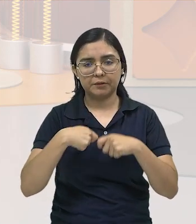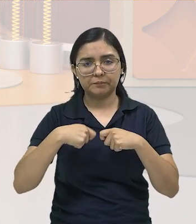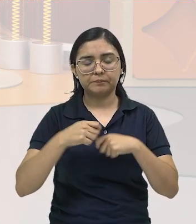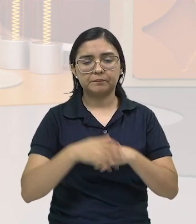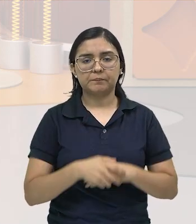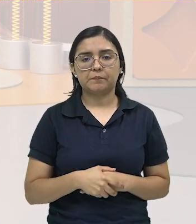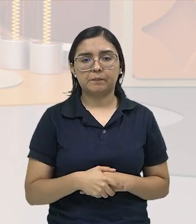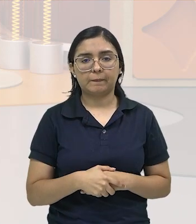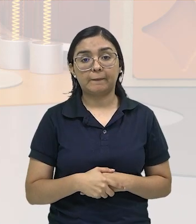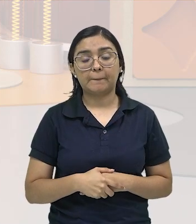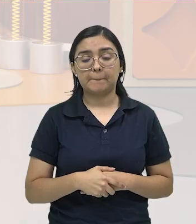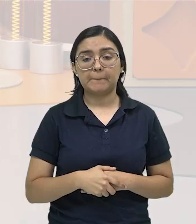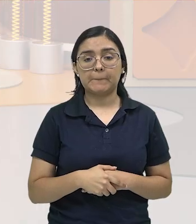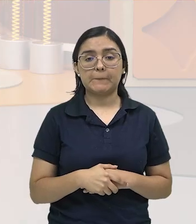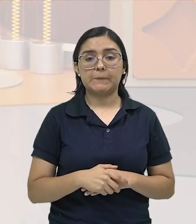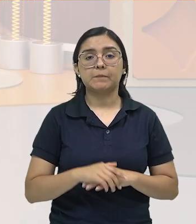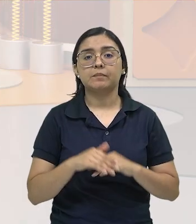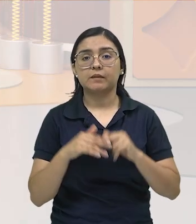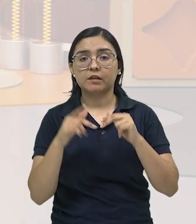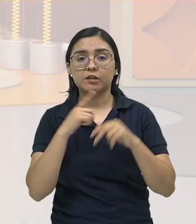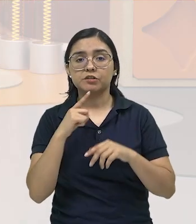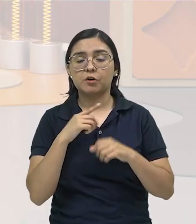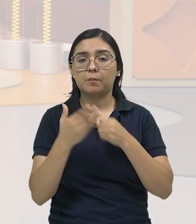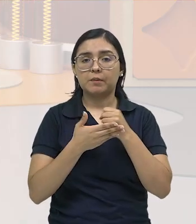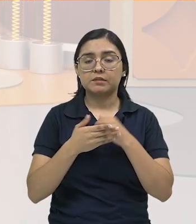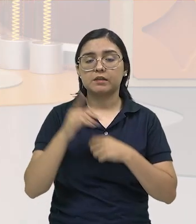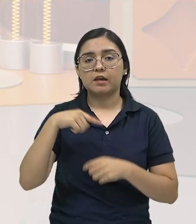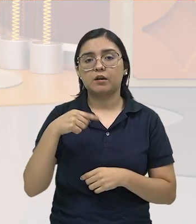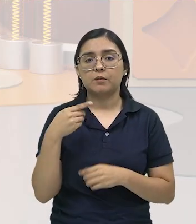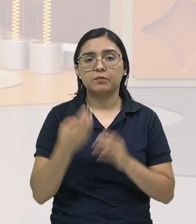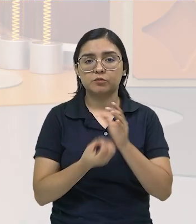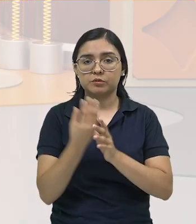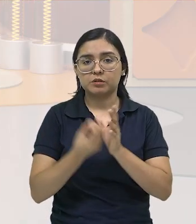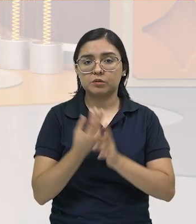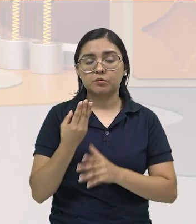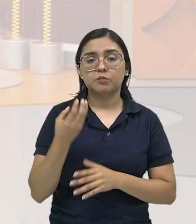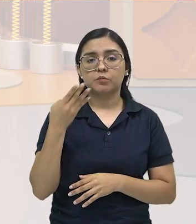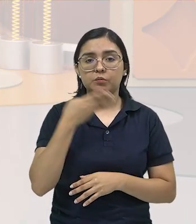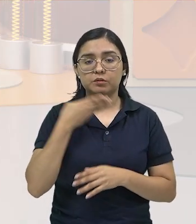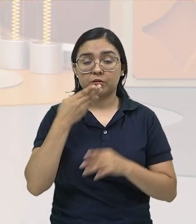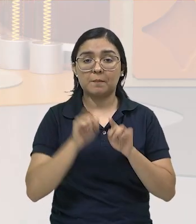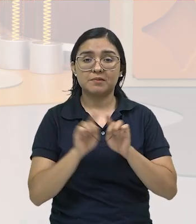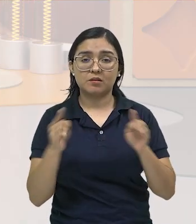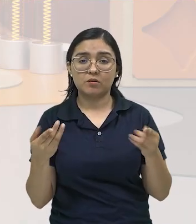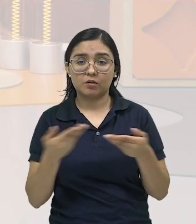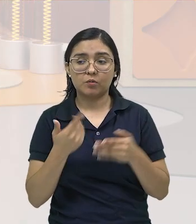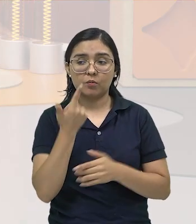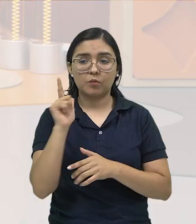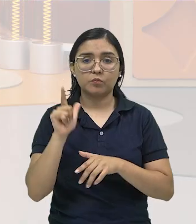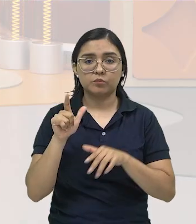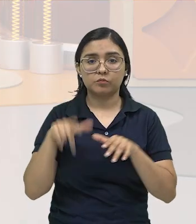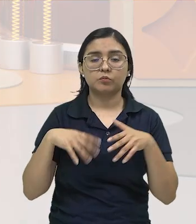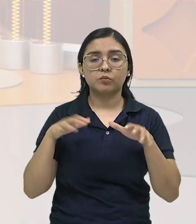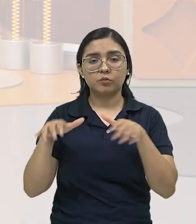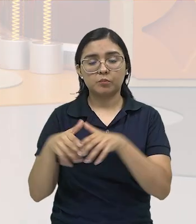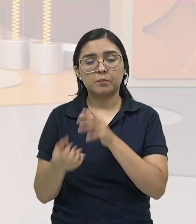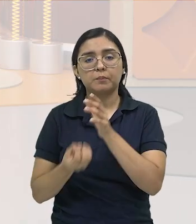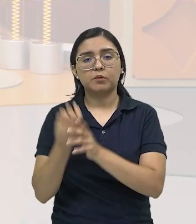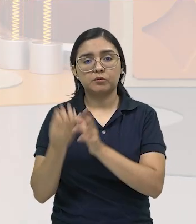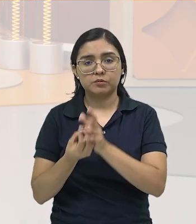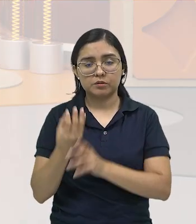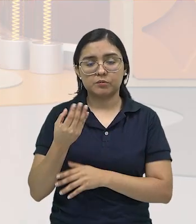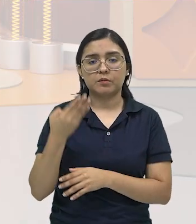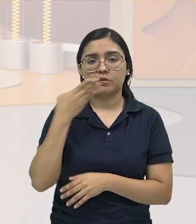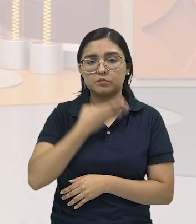era movimentada na base do açúcar, agora com a concorrência dos holandeses, que faziam a